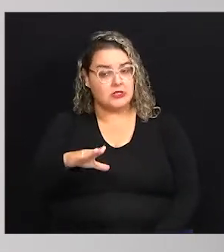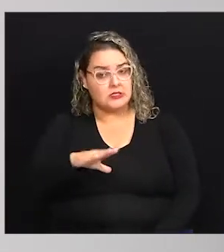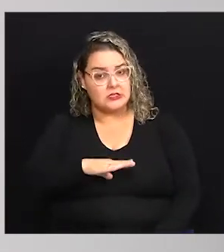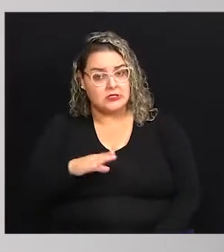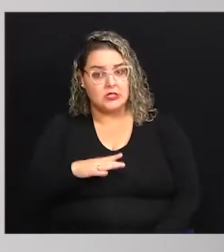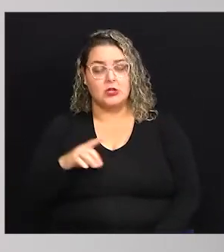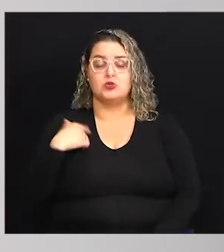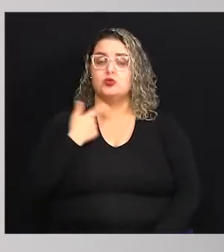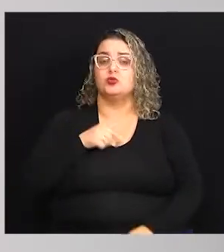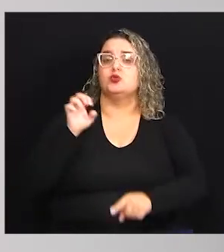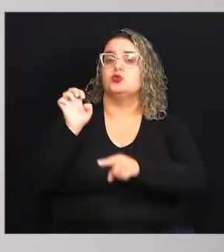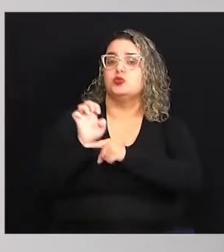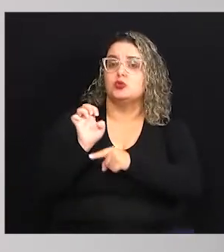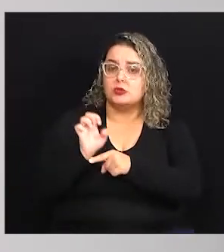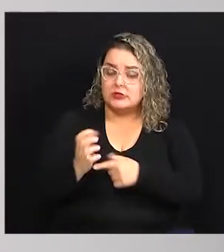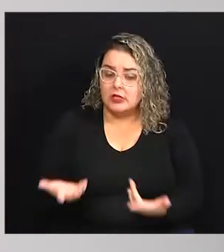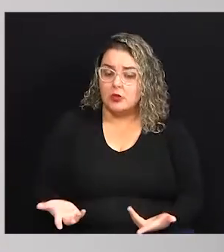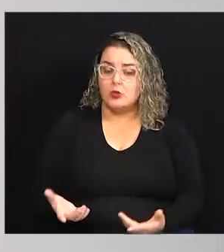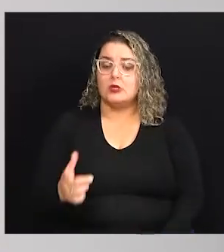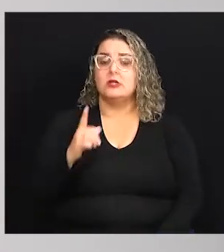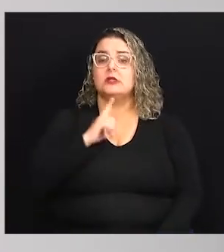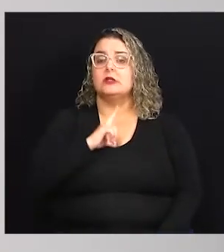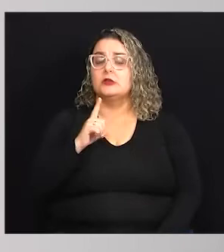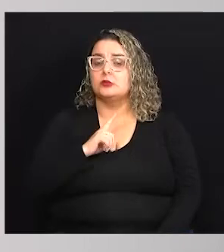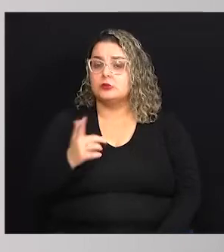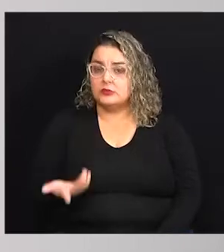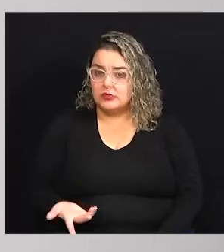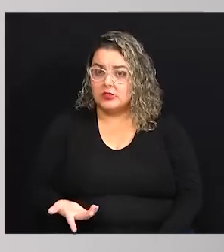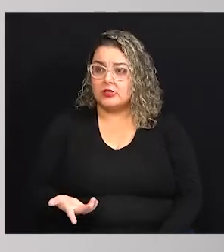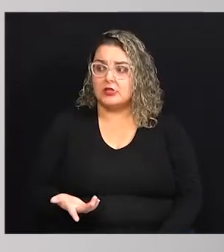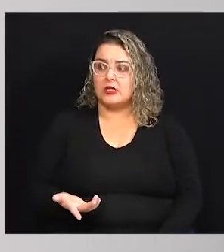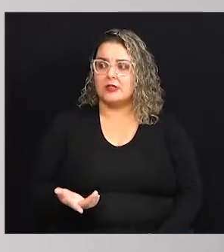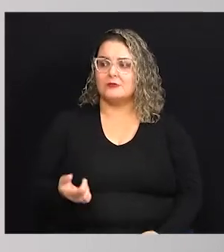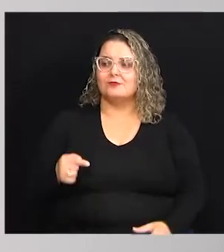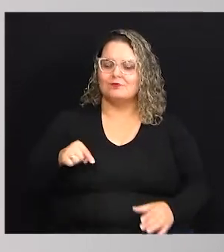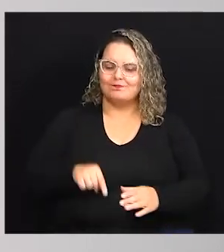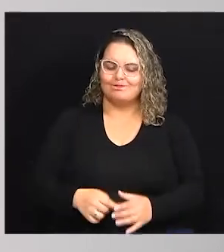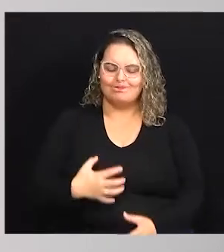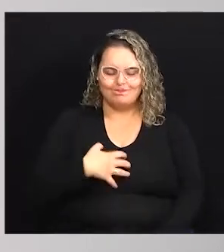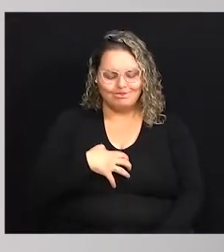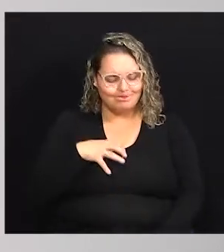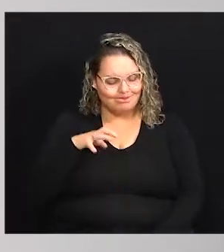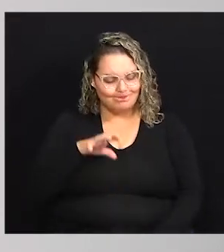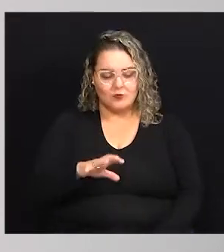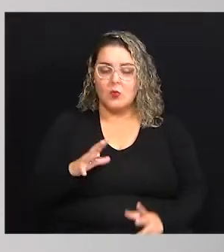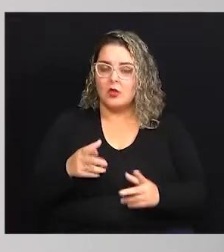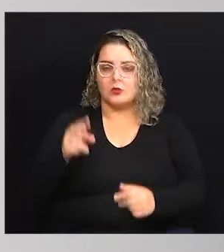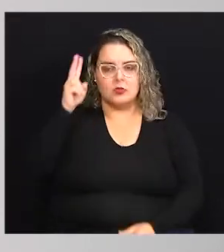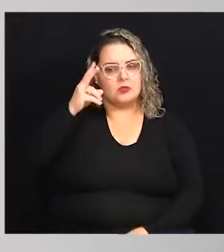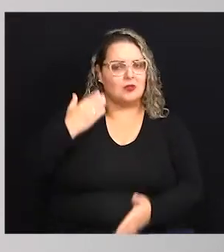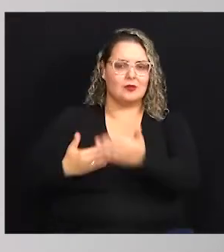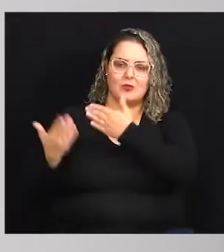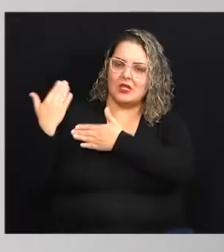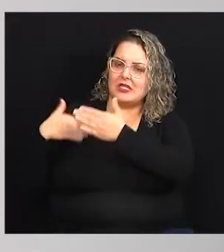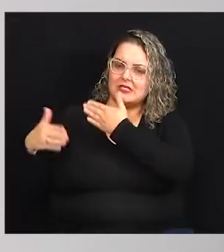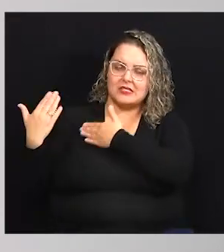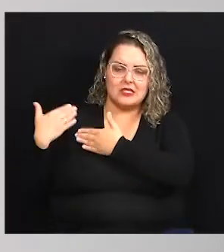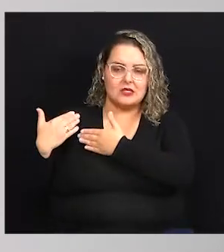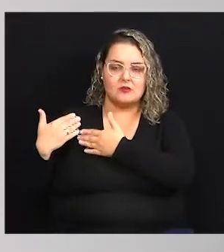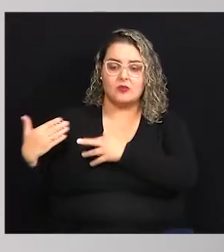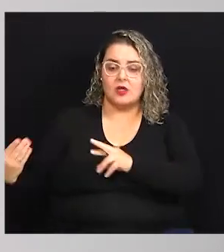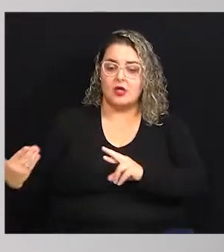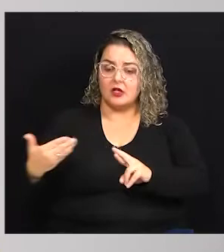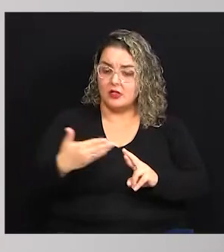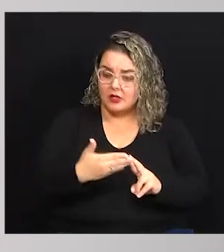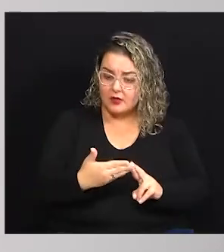nossa cidade, do nosso estado. Então existe um profundo pesar em relação a toda a história do passado